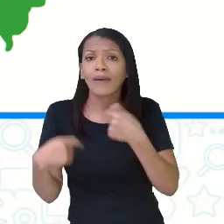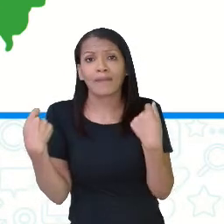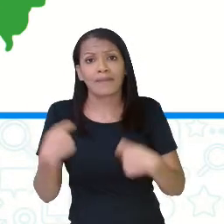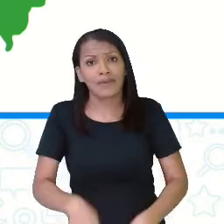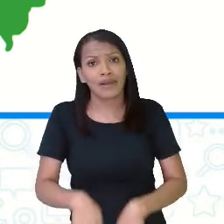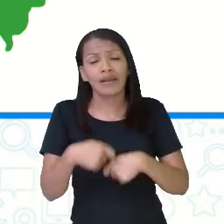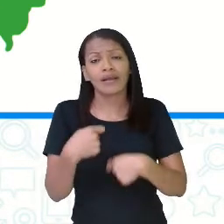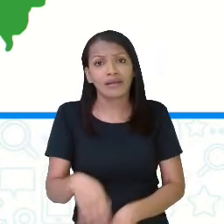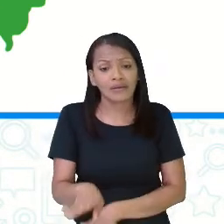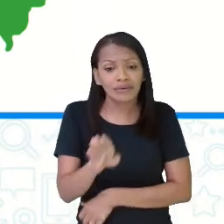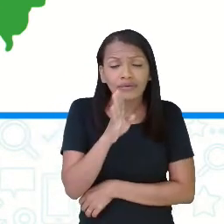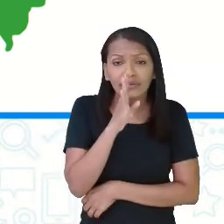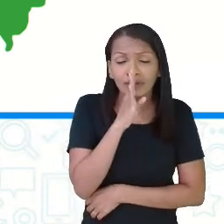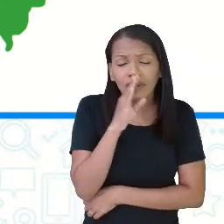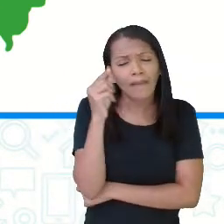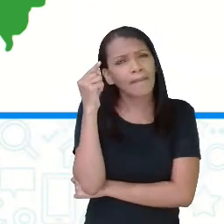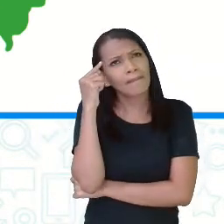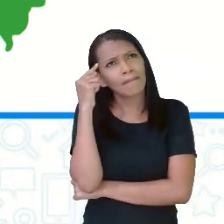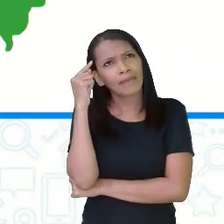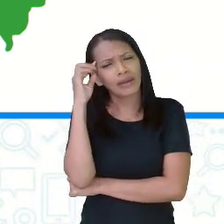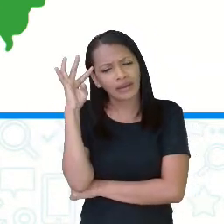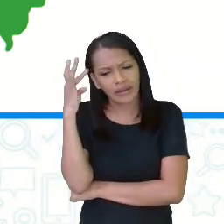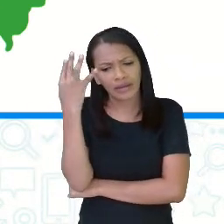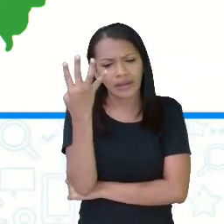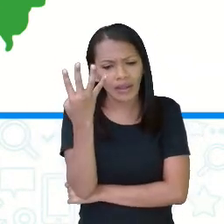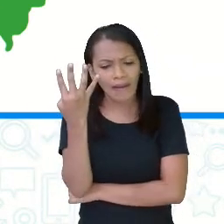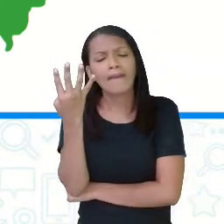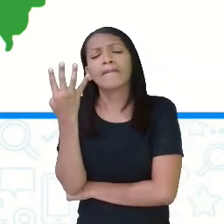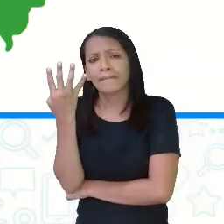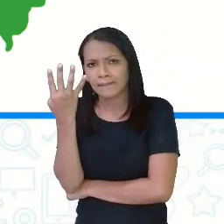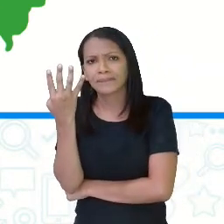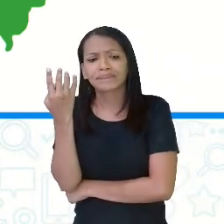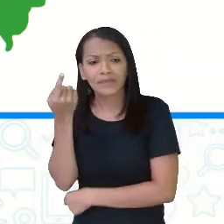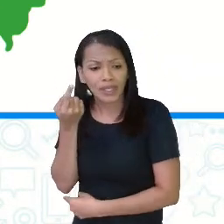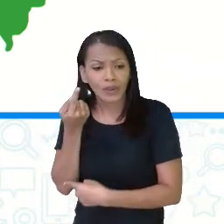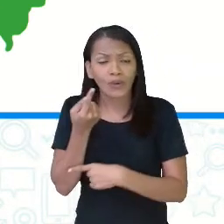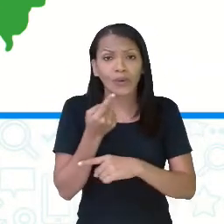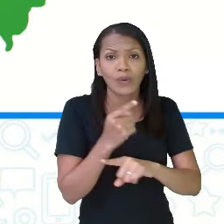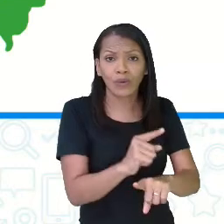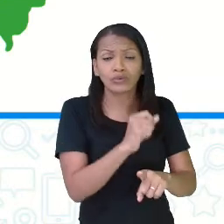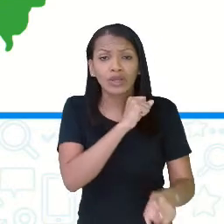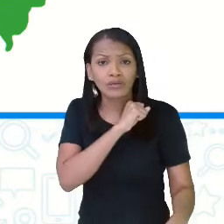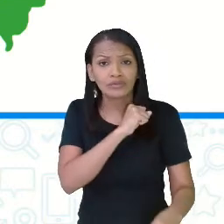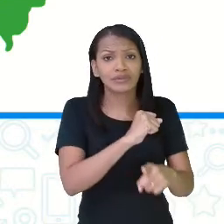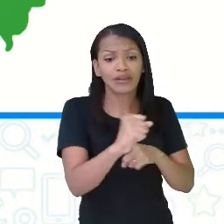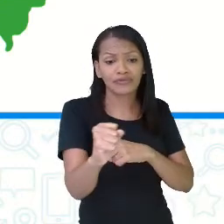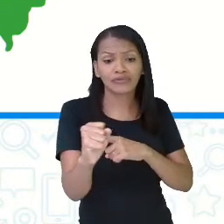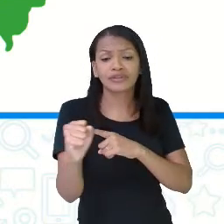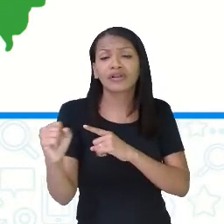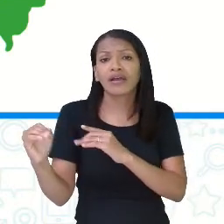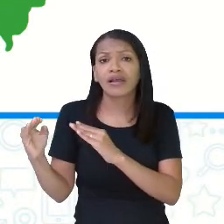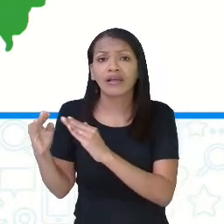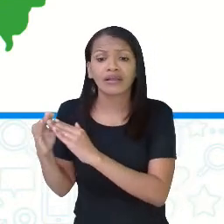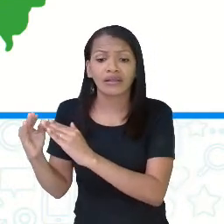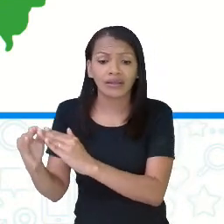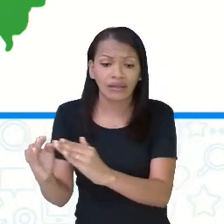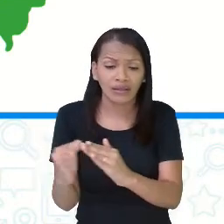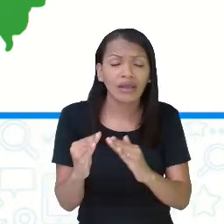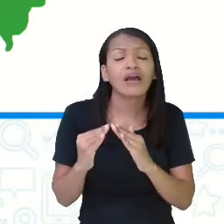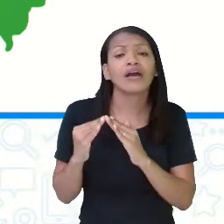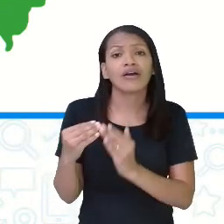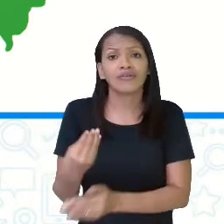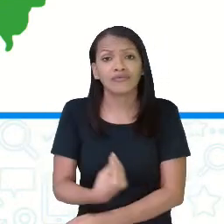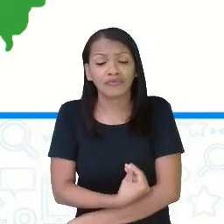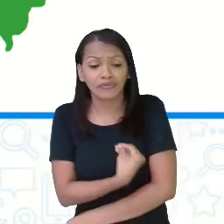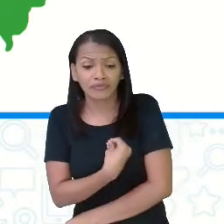para pensar na solução, de frear o homem branco e defender o nosso lar, fonte de vida e beleza